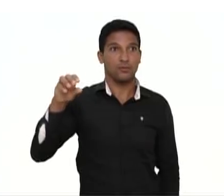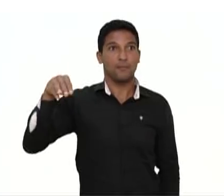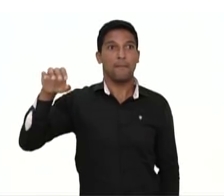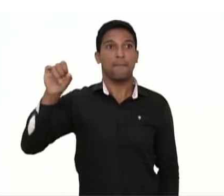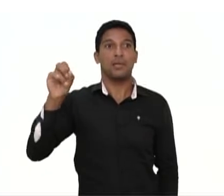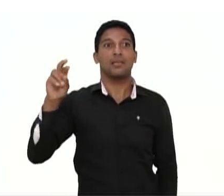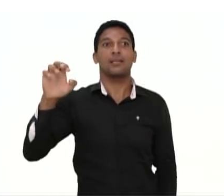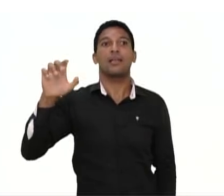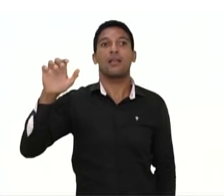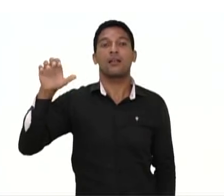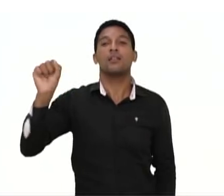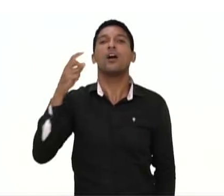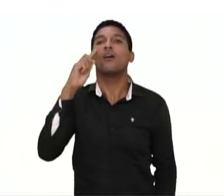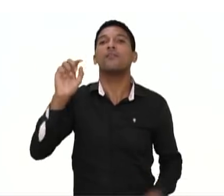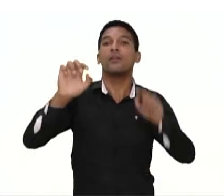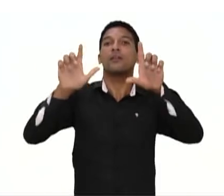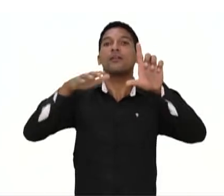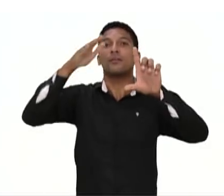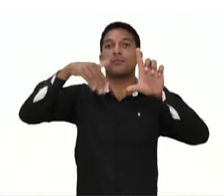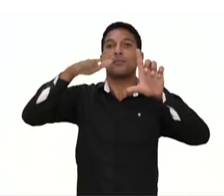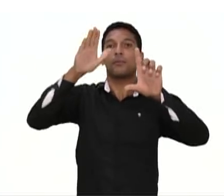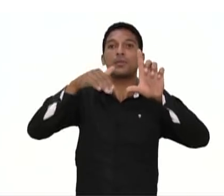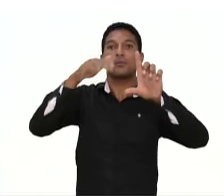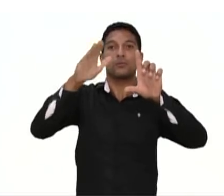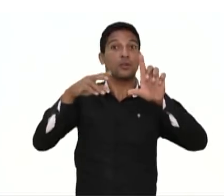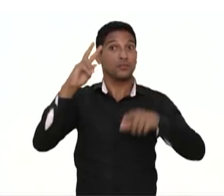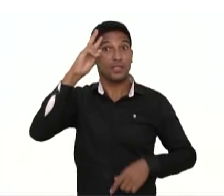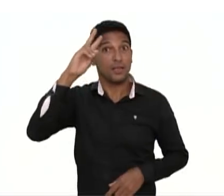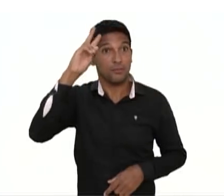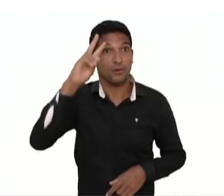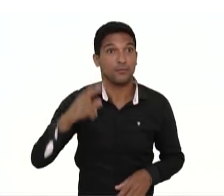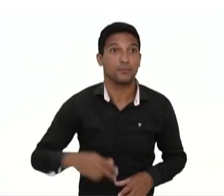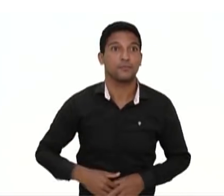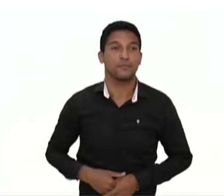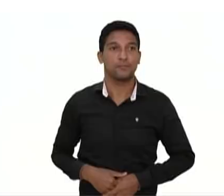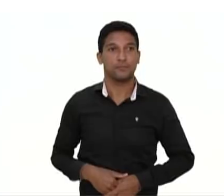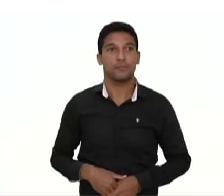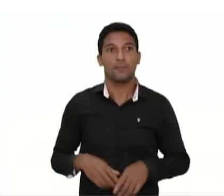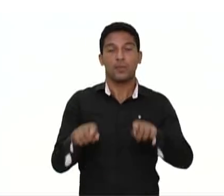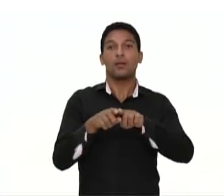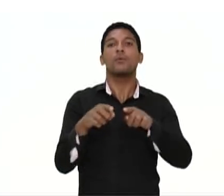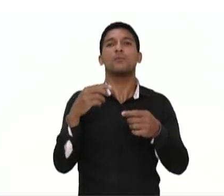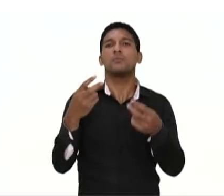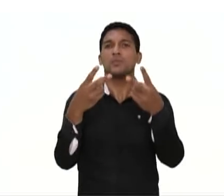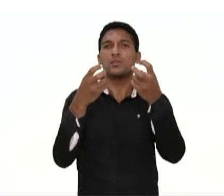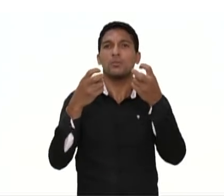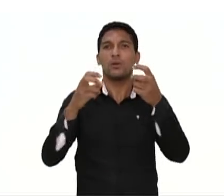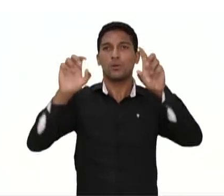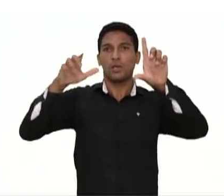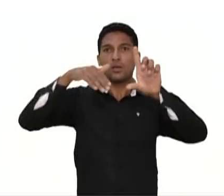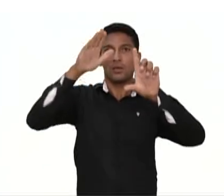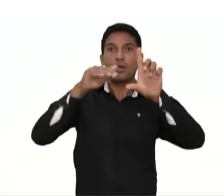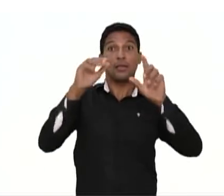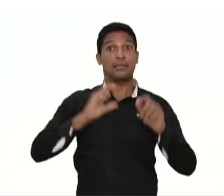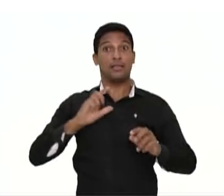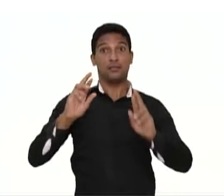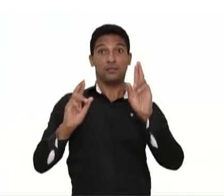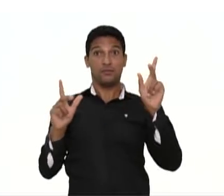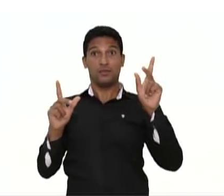aqui até a pintura, né, para vocês relembrarem. A gente viu, né, nessas pinturas a diferença, né,